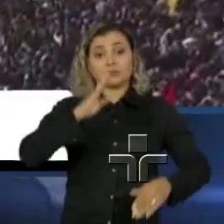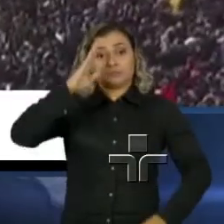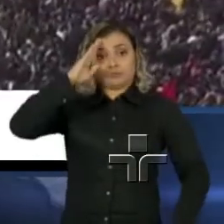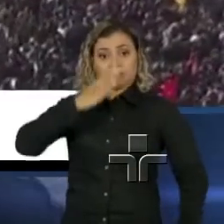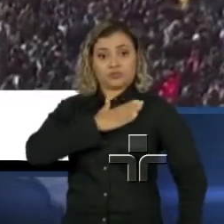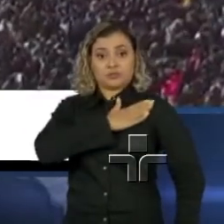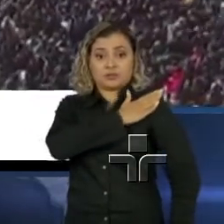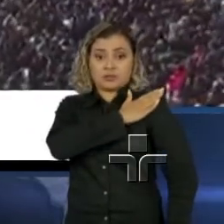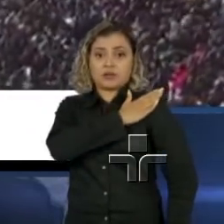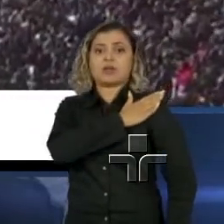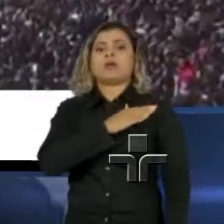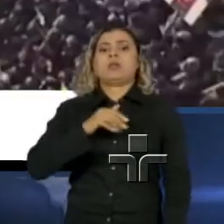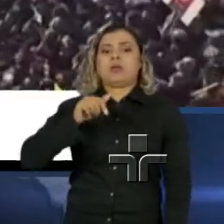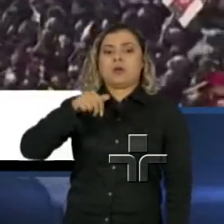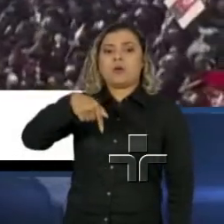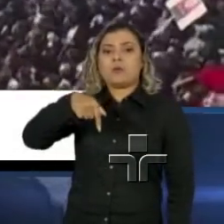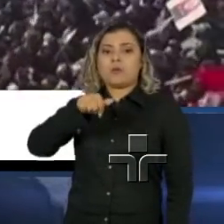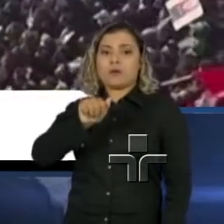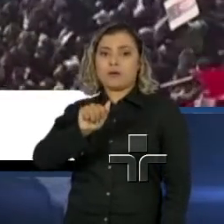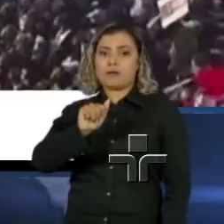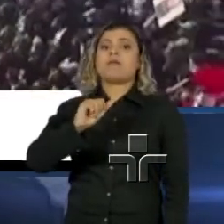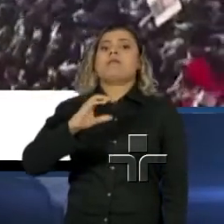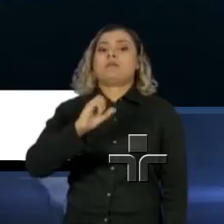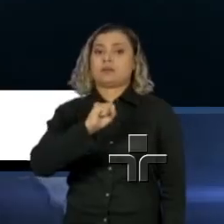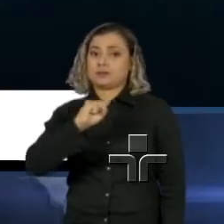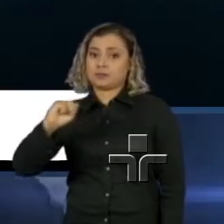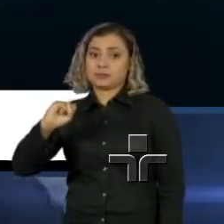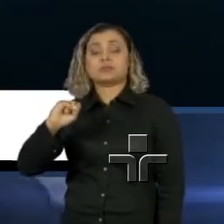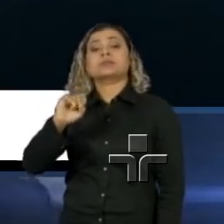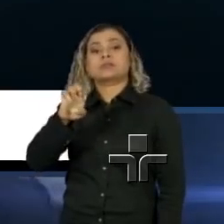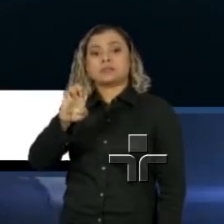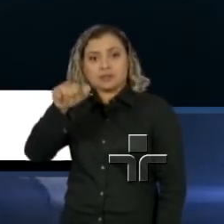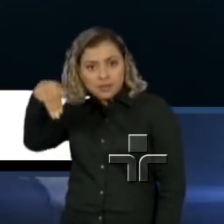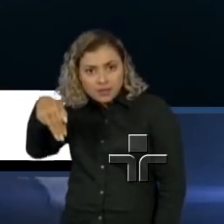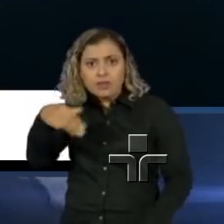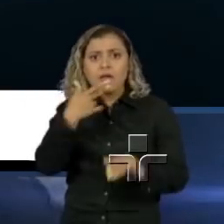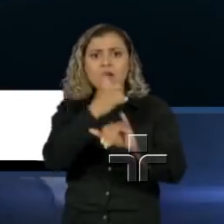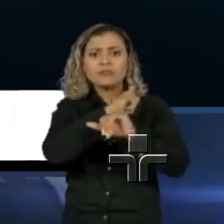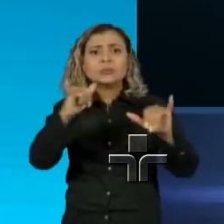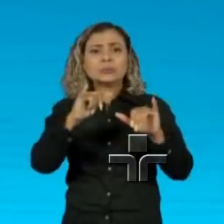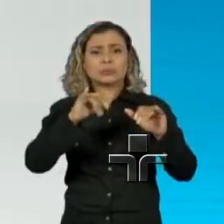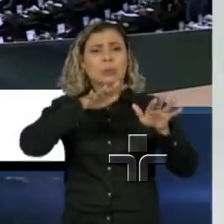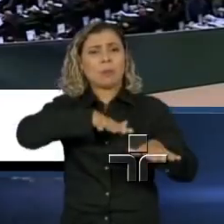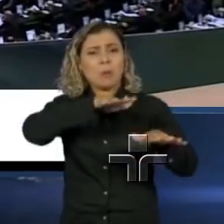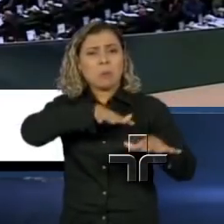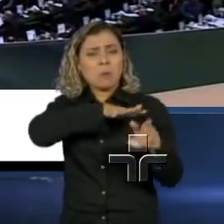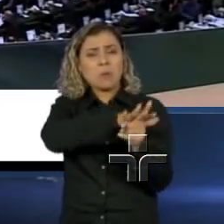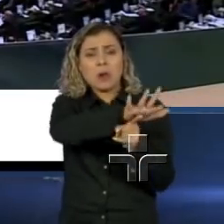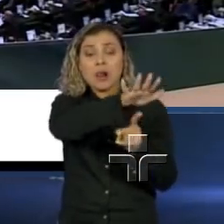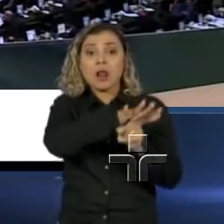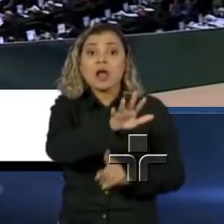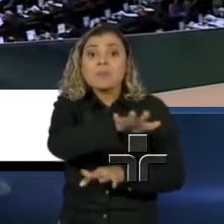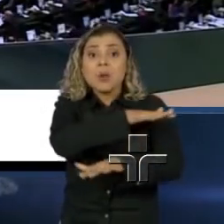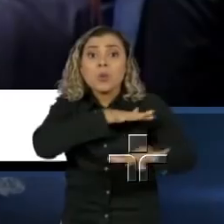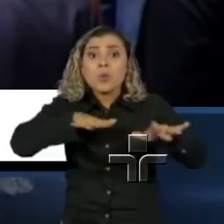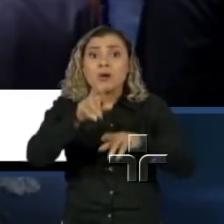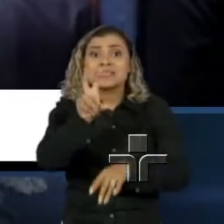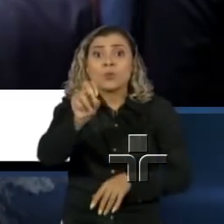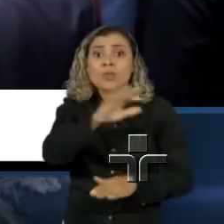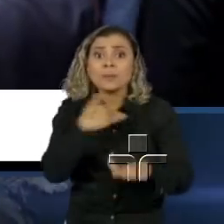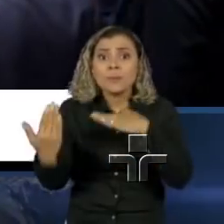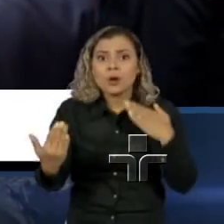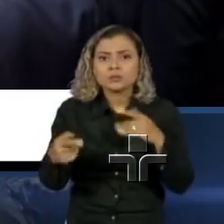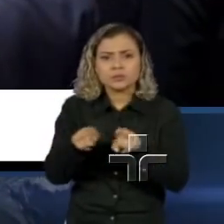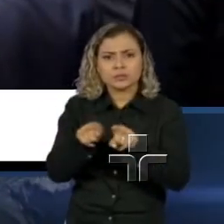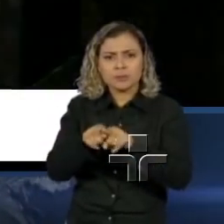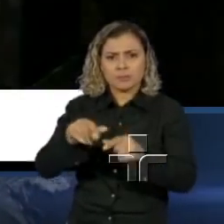é enterrado em sua cidade natal. Tumulto durante o funeral deixa mais de 50 mortos. Medida aprovada pelo